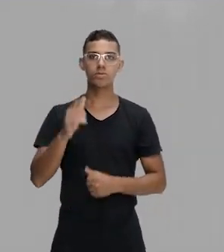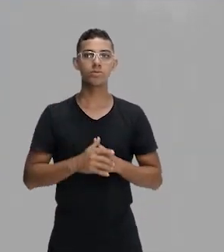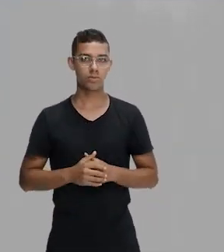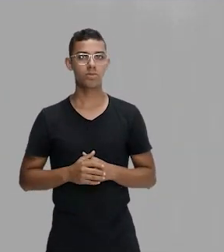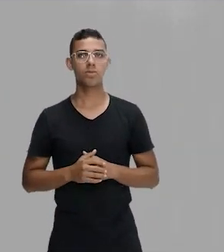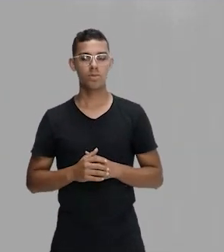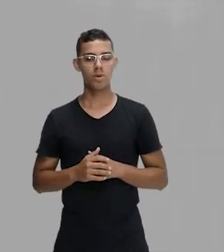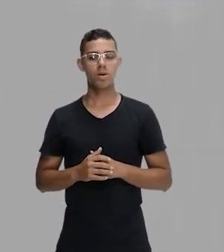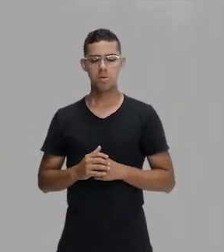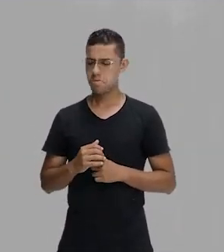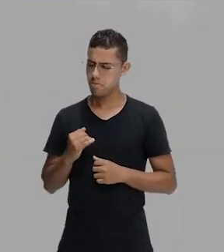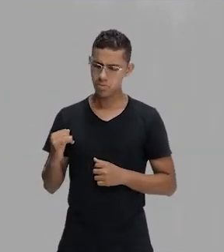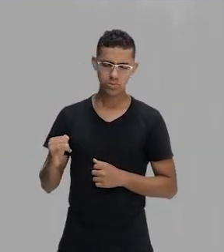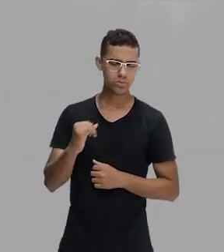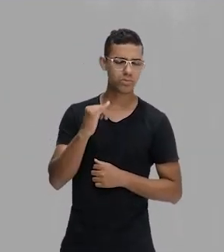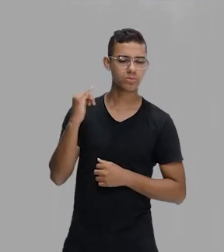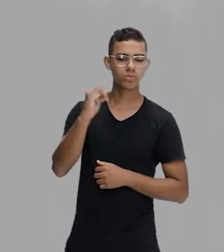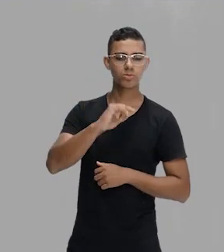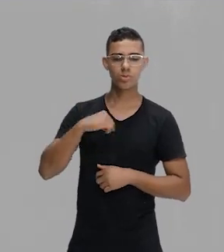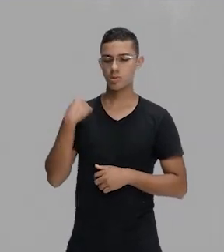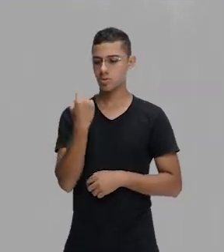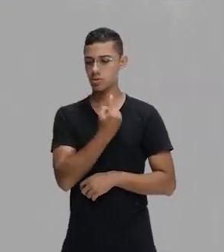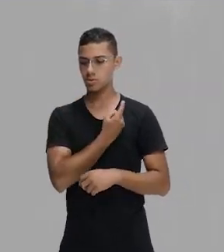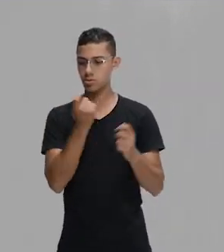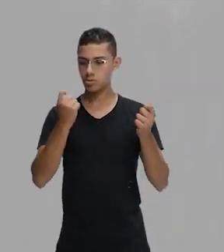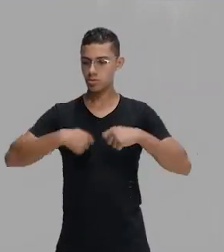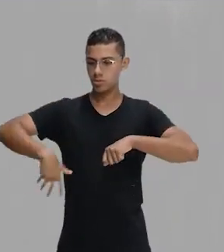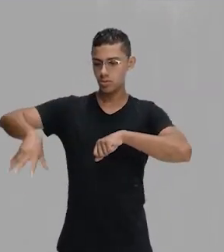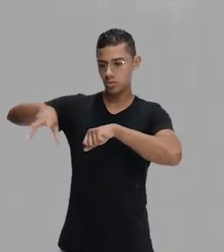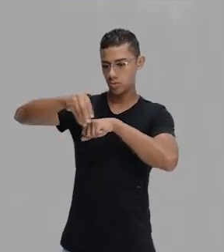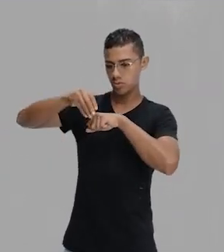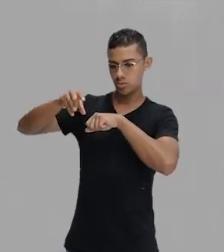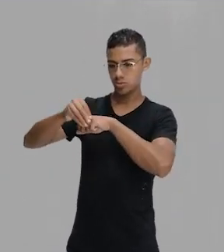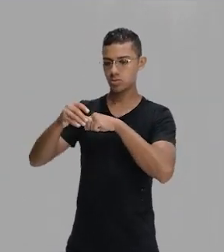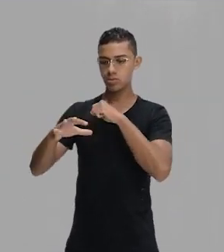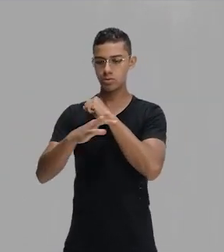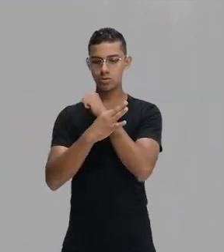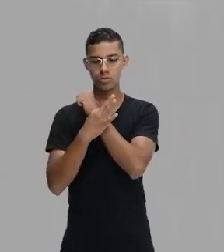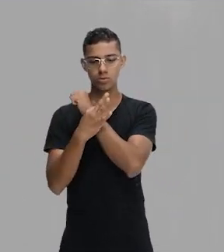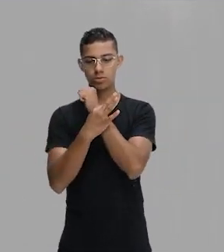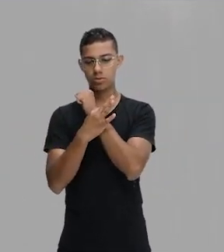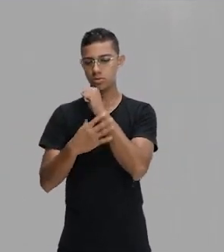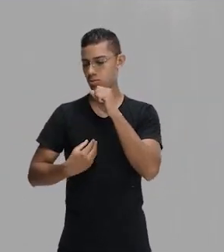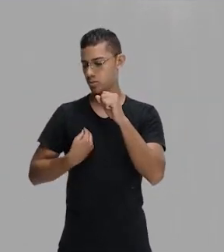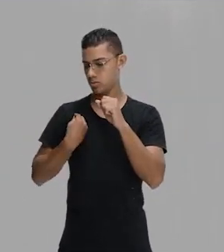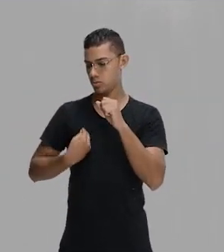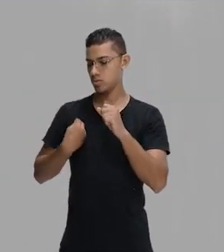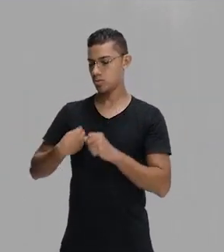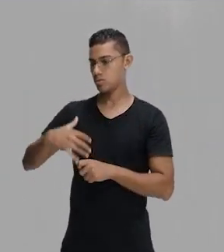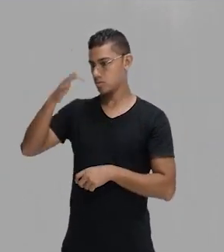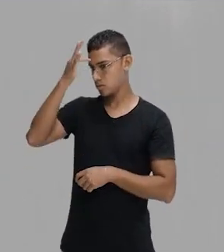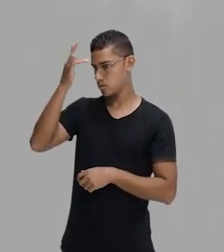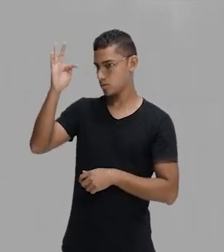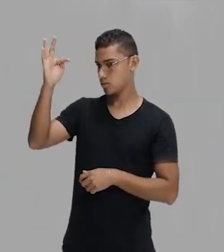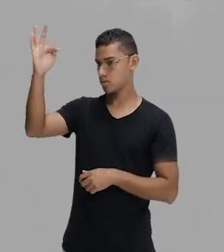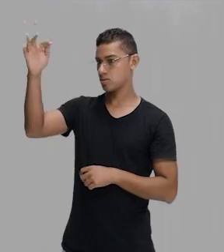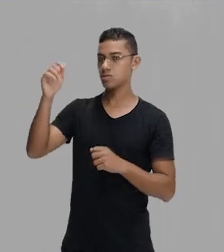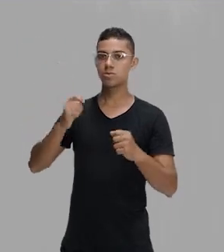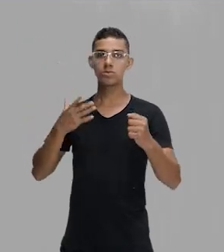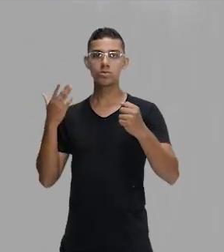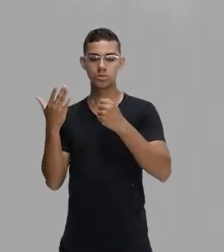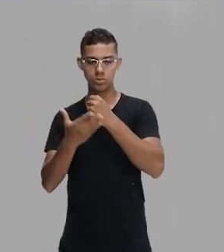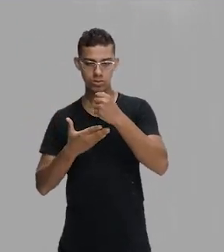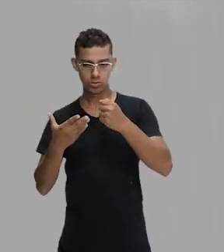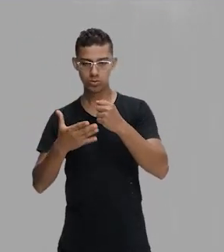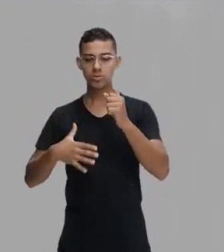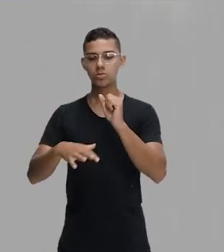isso é fundamental para que a gente tenha a constituição de um conhecimento mais seguro. Como diriam os nossos queridos filósofos, né, nós estamos procurando uma base